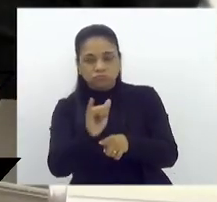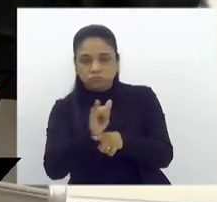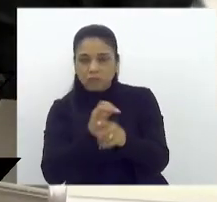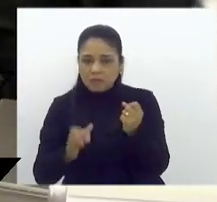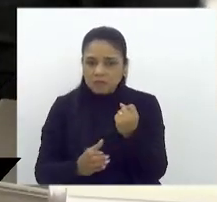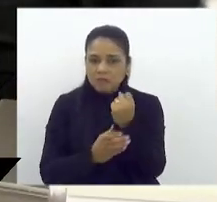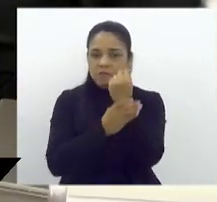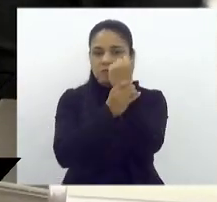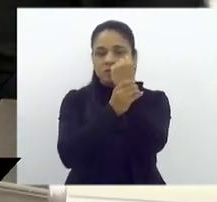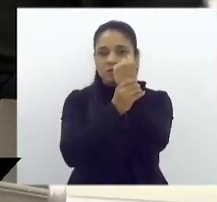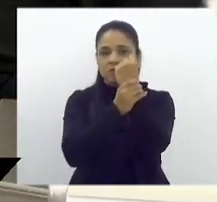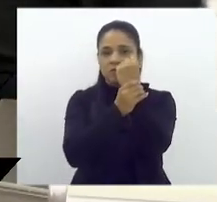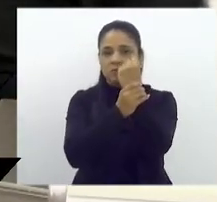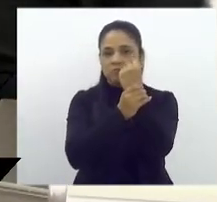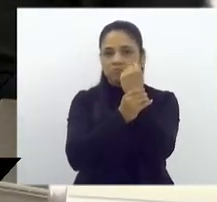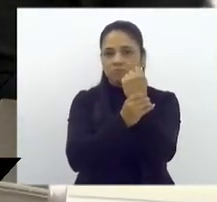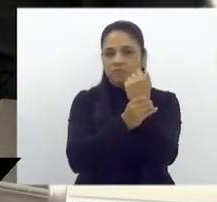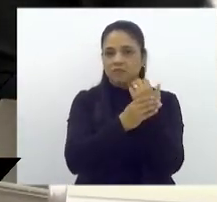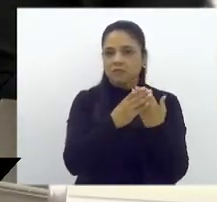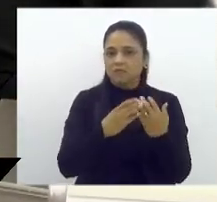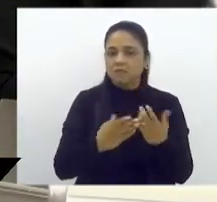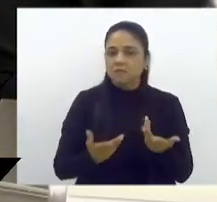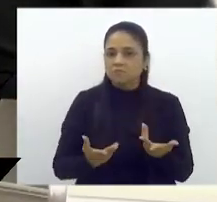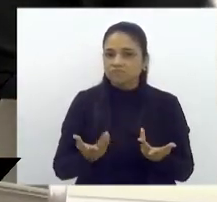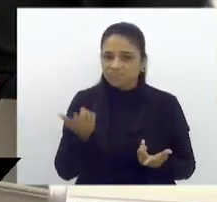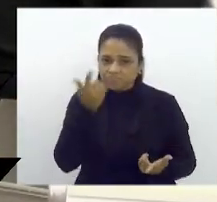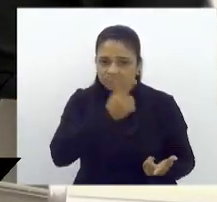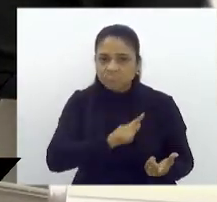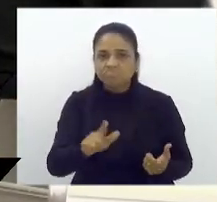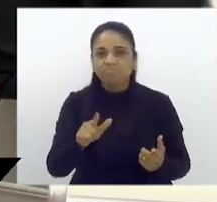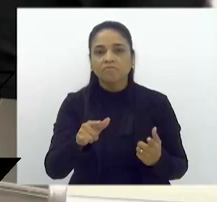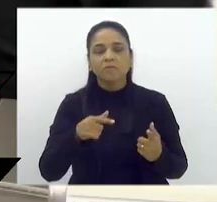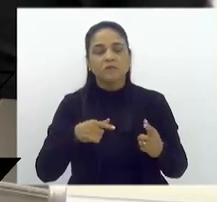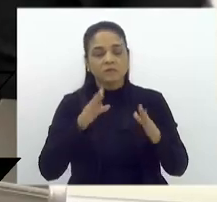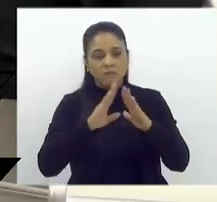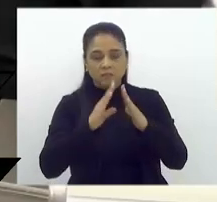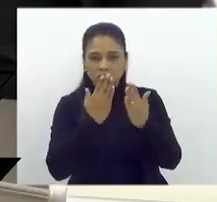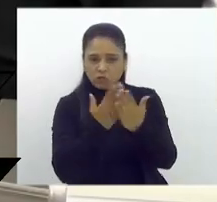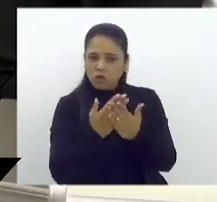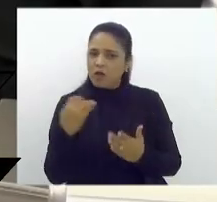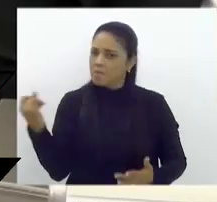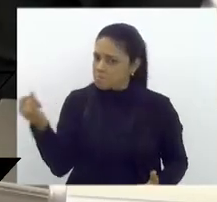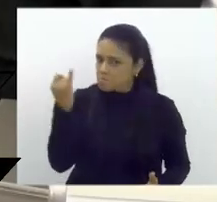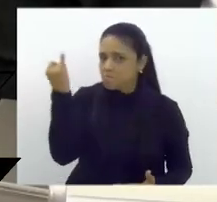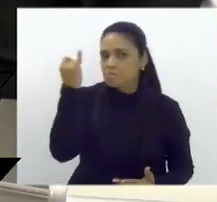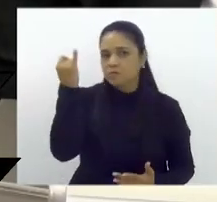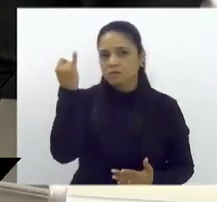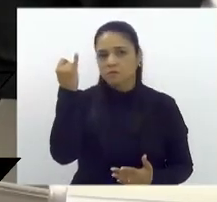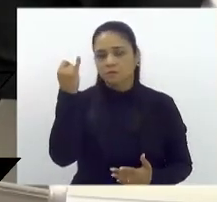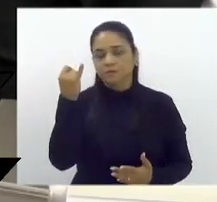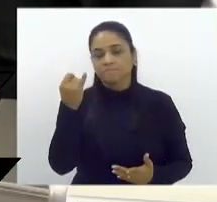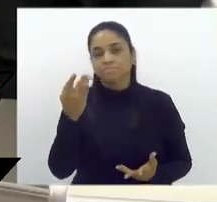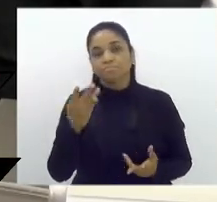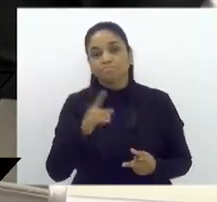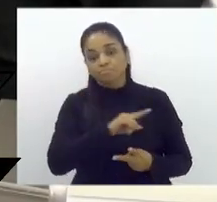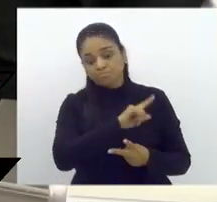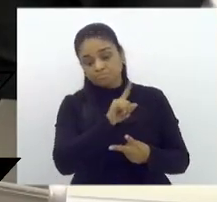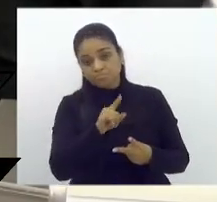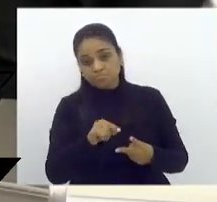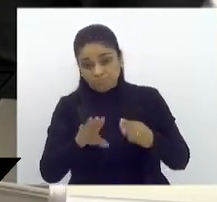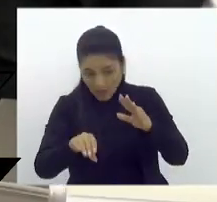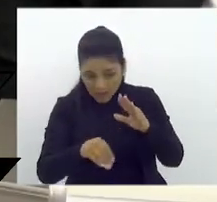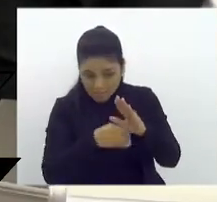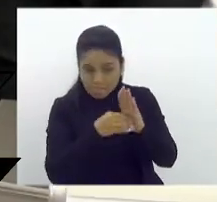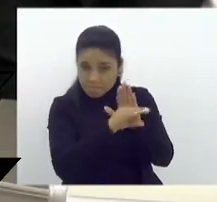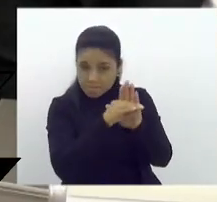a segurança da comunidade escolar me parece algo meritório e importante. Esse é o primeiro aspecto. Eu acho que a emenda de